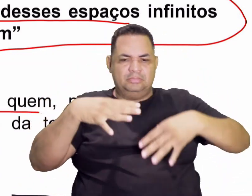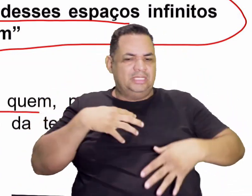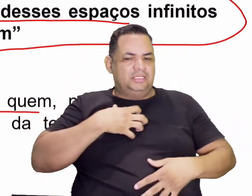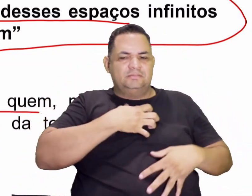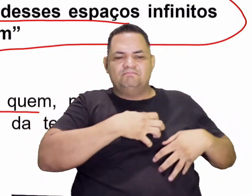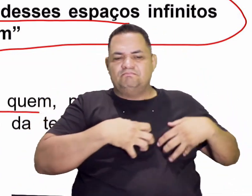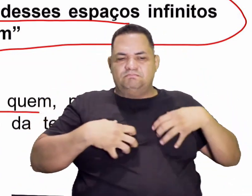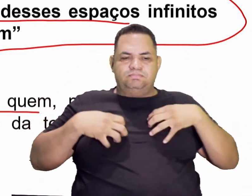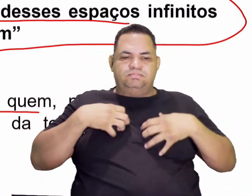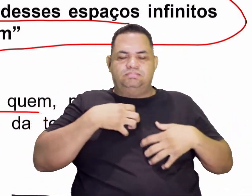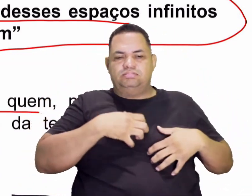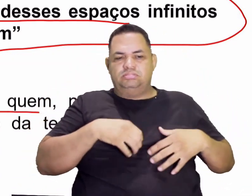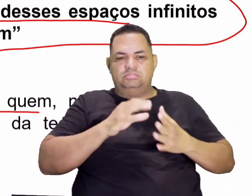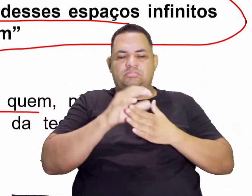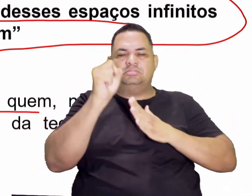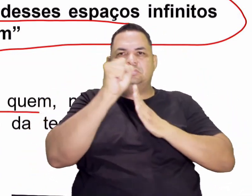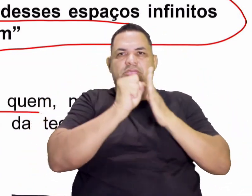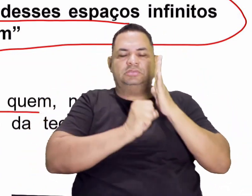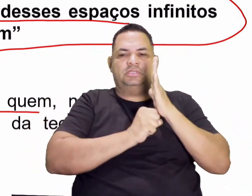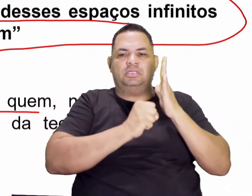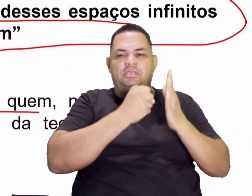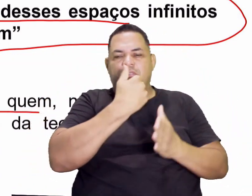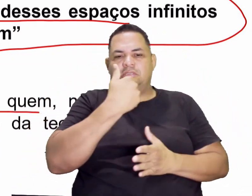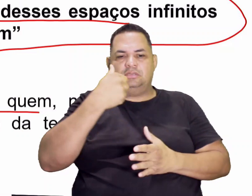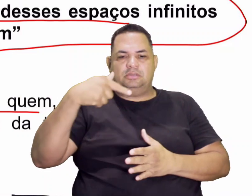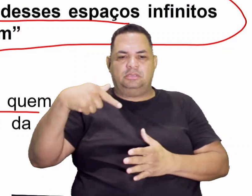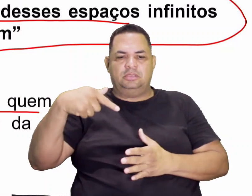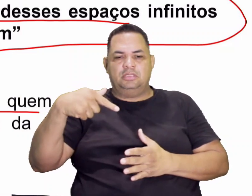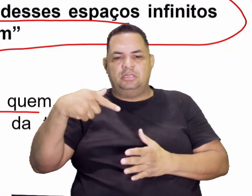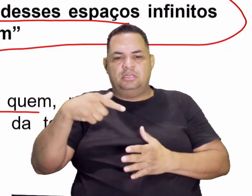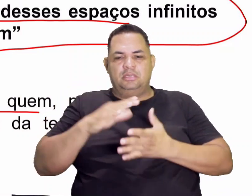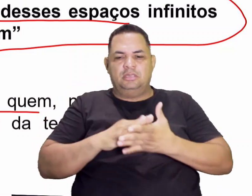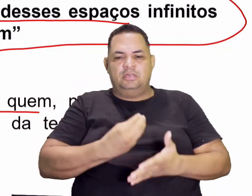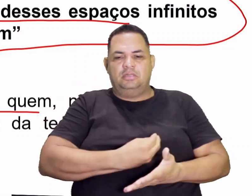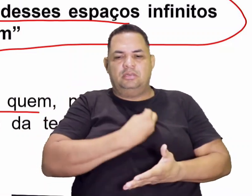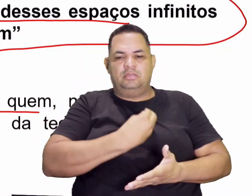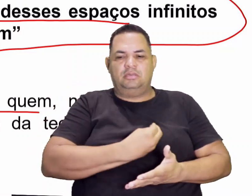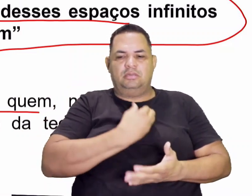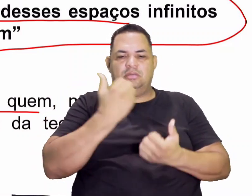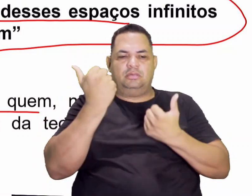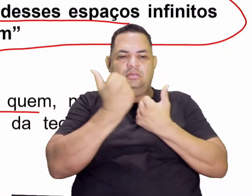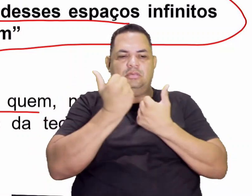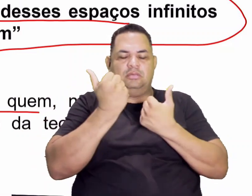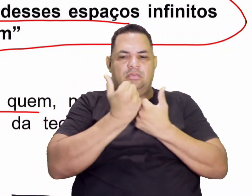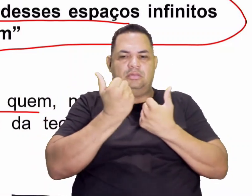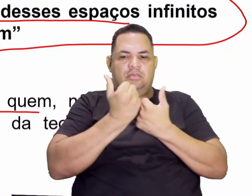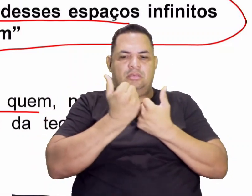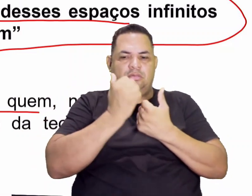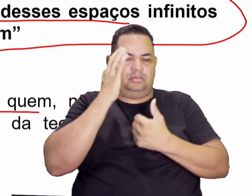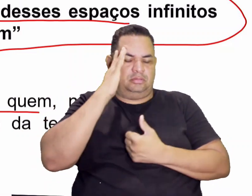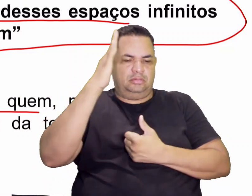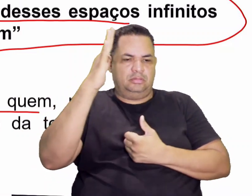angústia para quem, lá naquele século, né, 17, vivenciou a substituição da